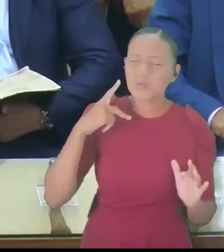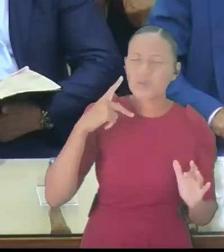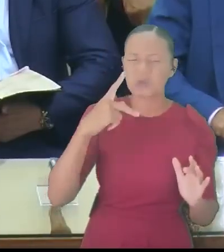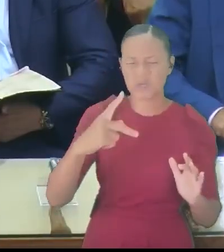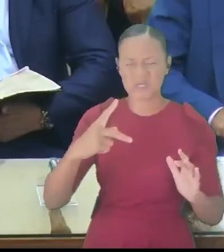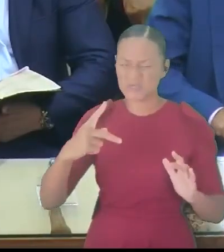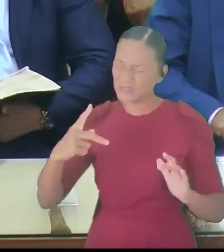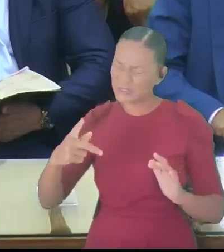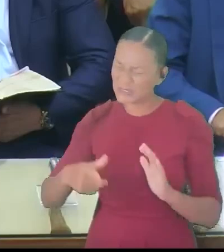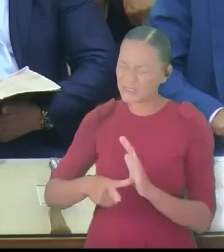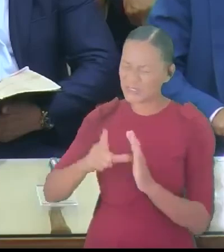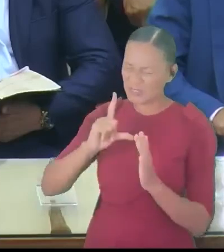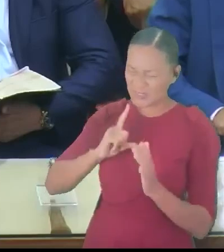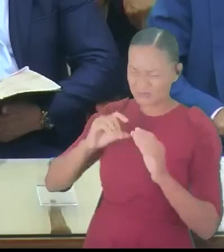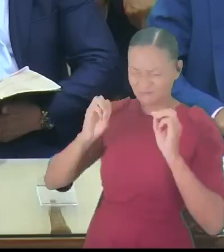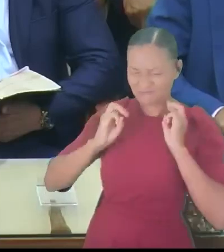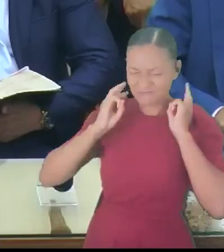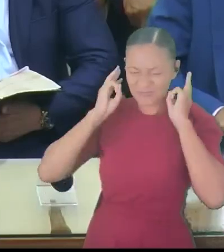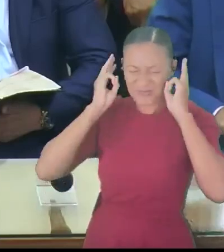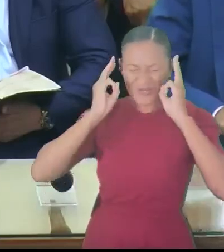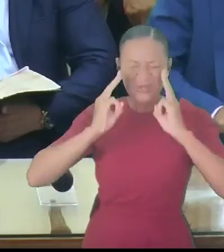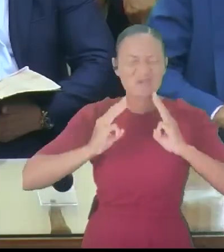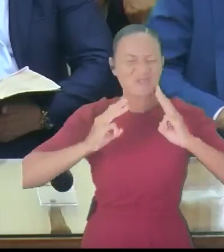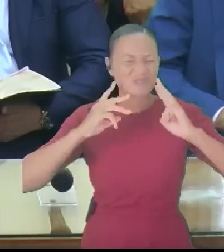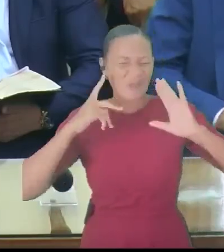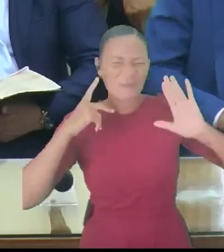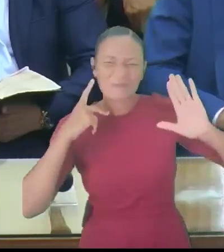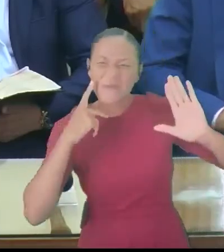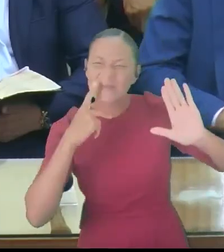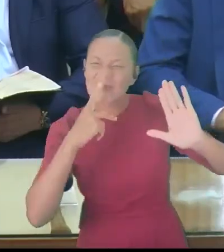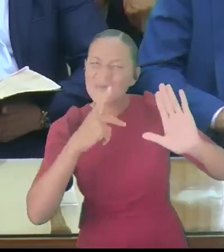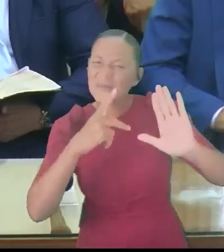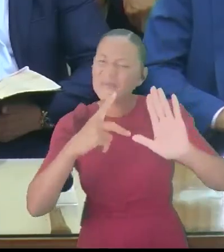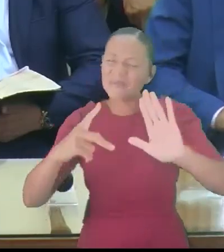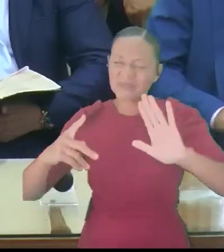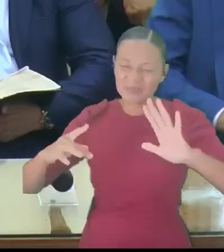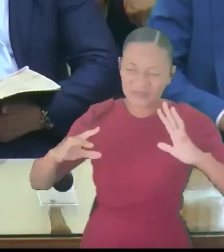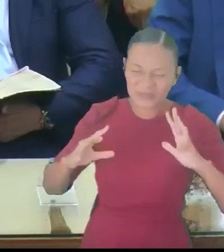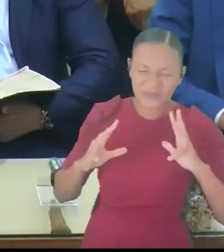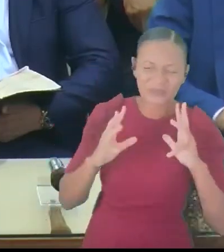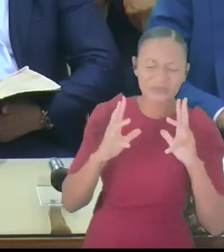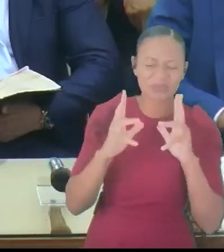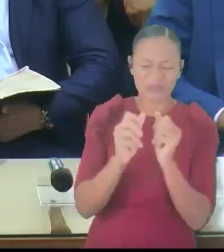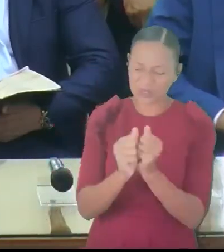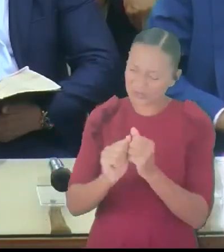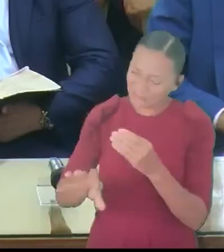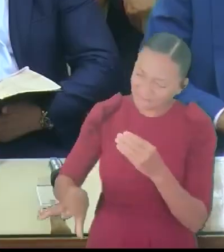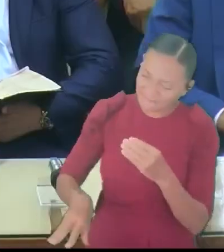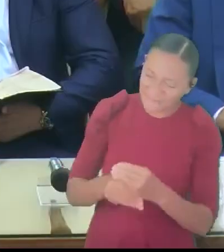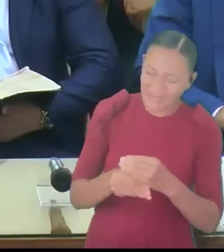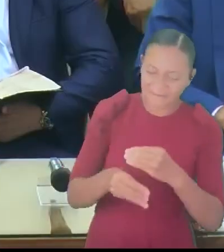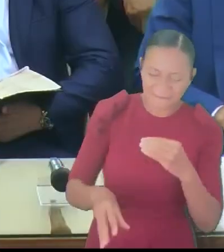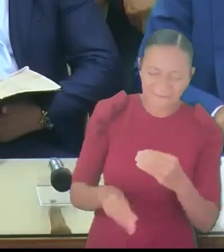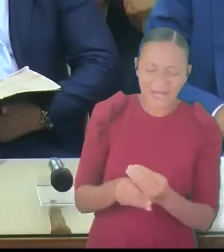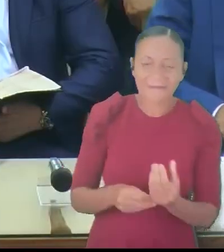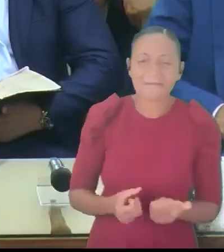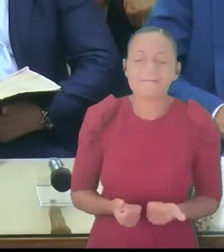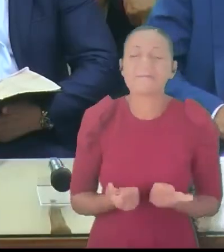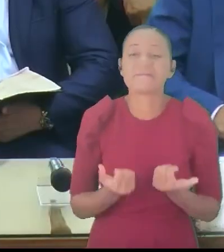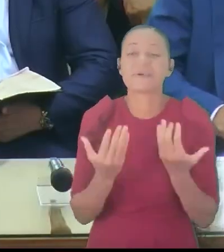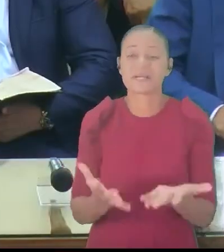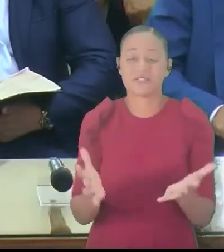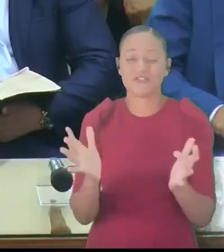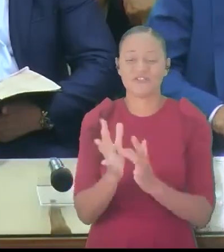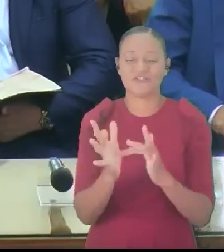por Moisés. Jesus é aquele que vinha trazer todo complemento da revelação. Era Cristo que